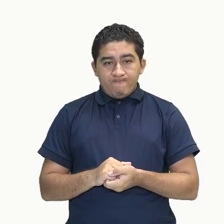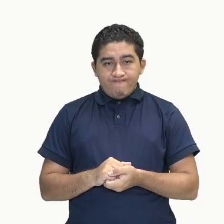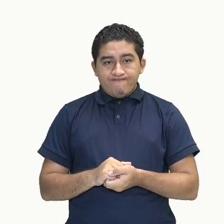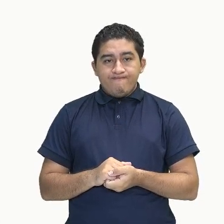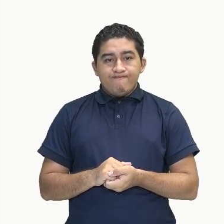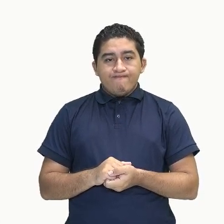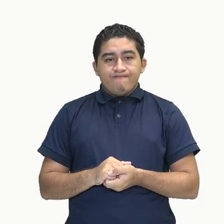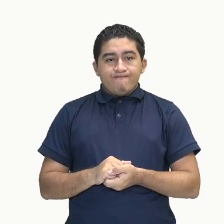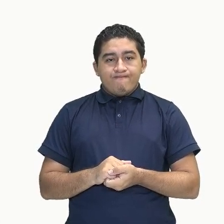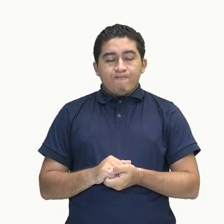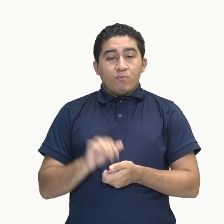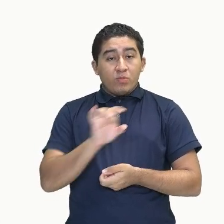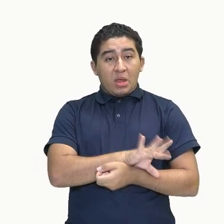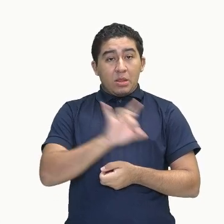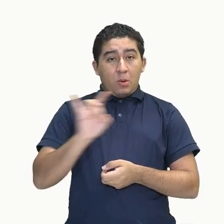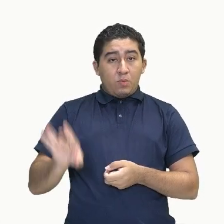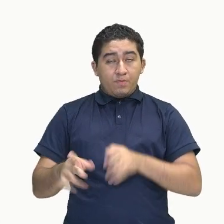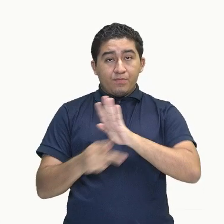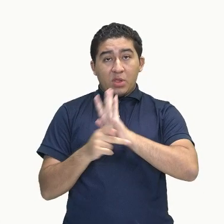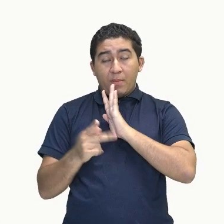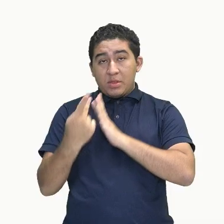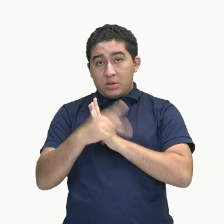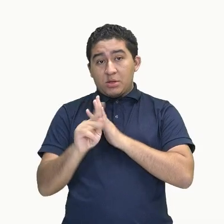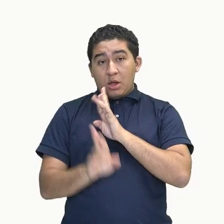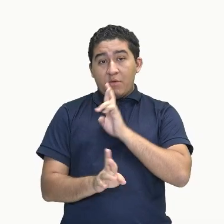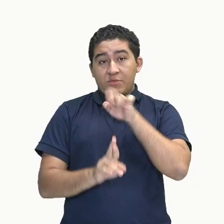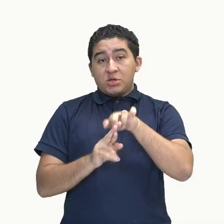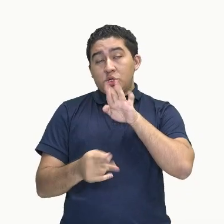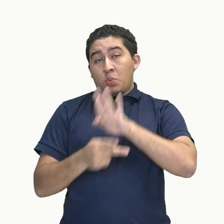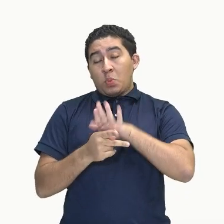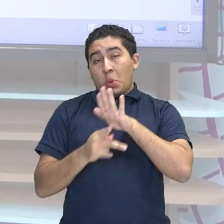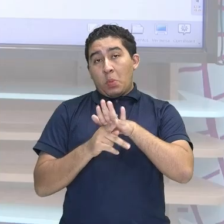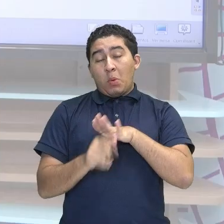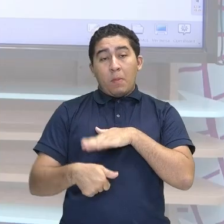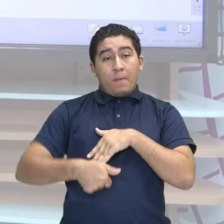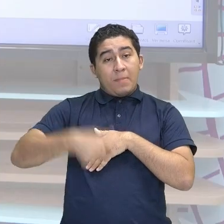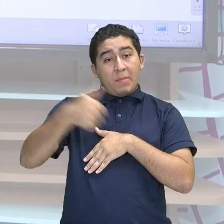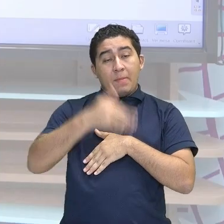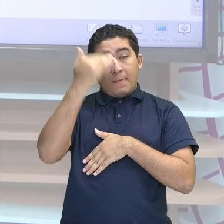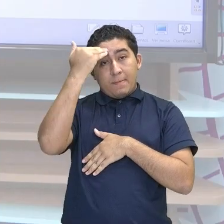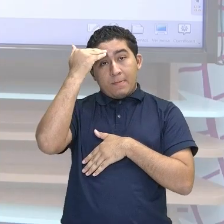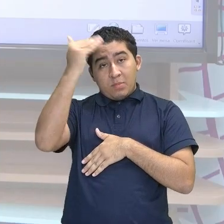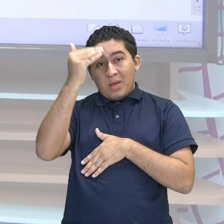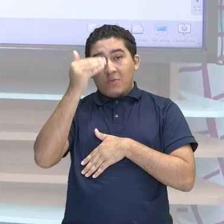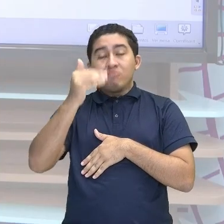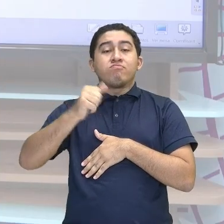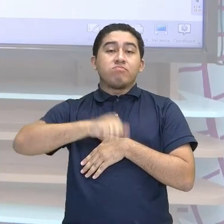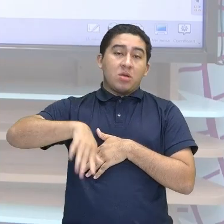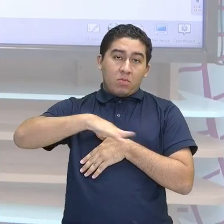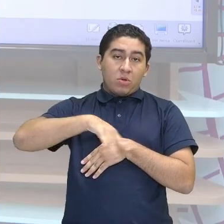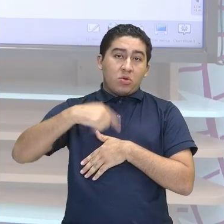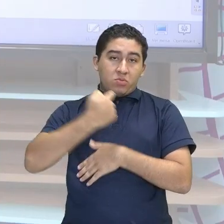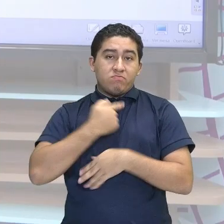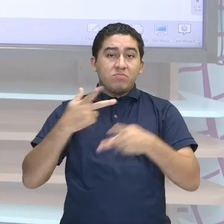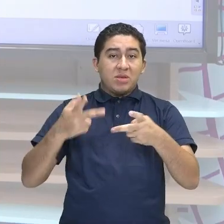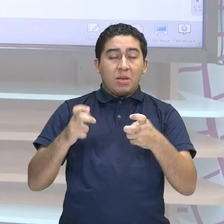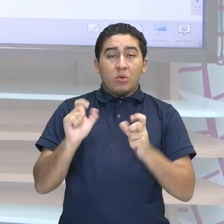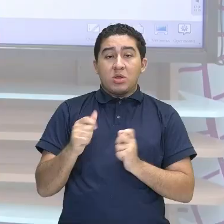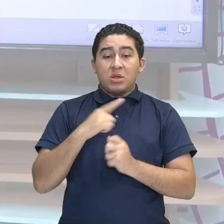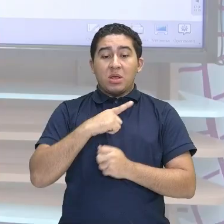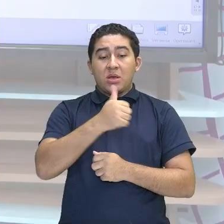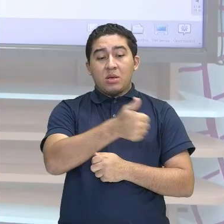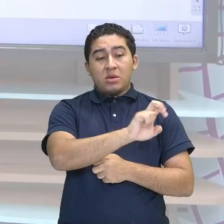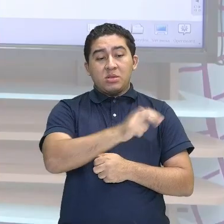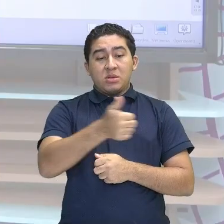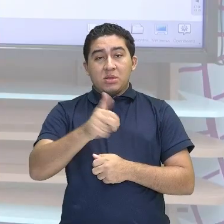faixa de cada um dos meridianos, né, com relação ao meridiano de Greenwich, que geralmente aí nós observamos a cada 15 graus,